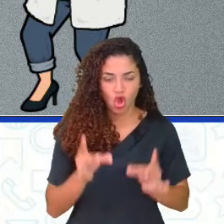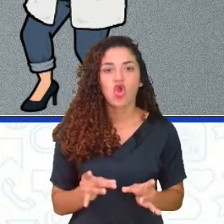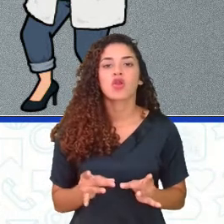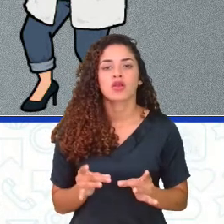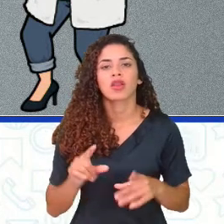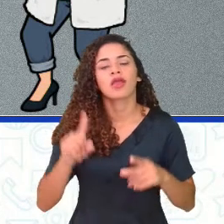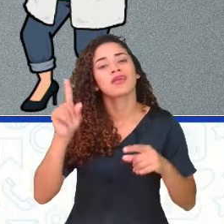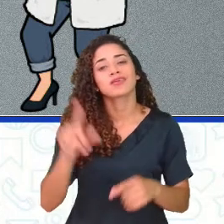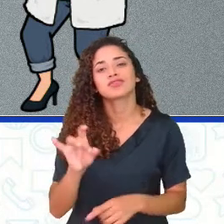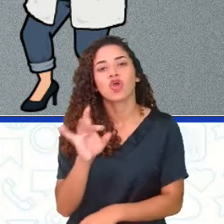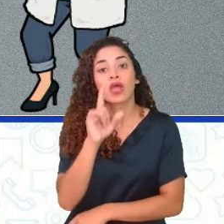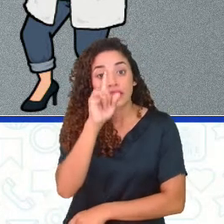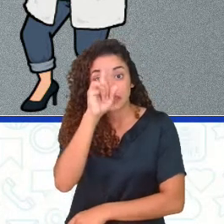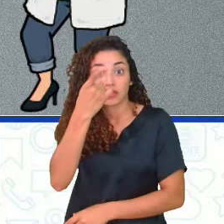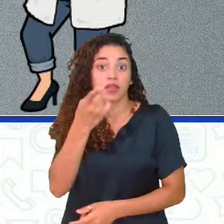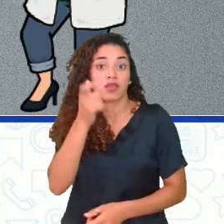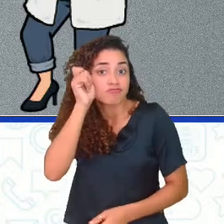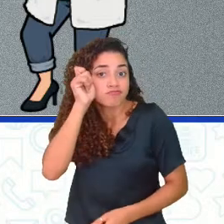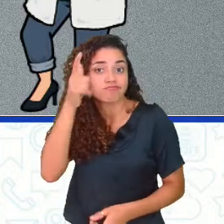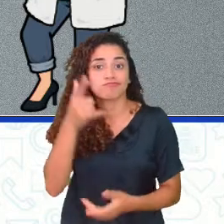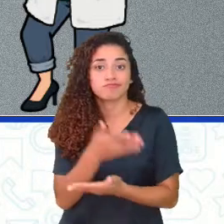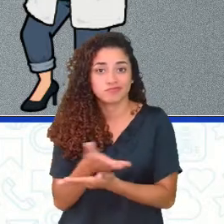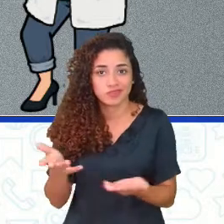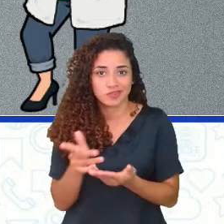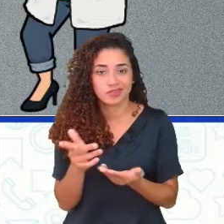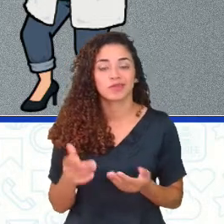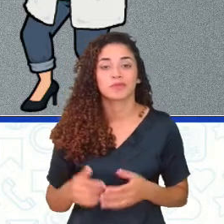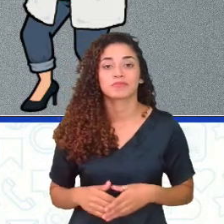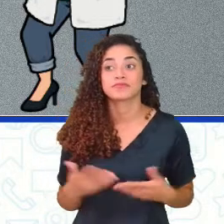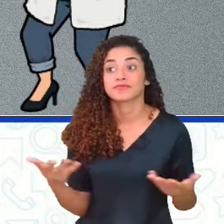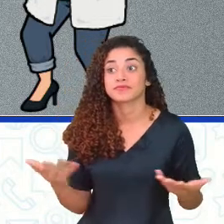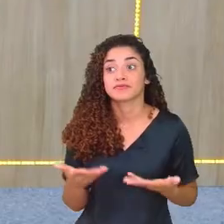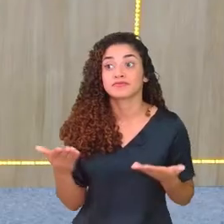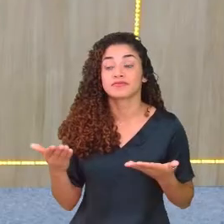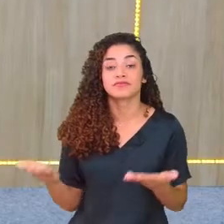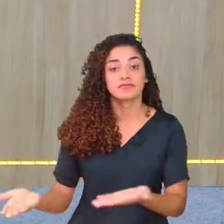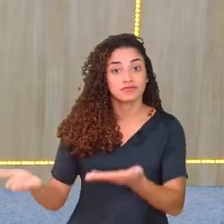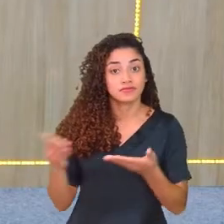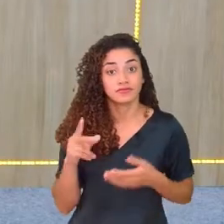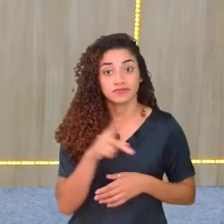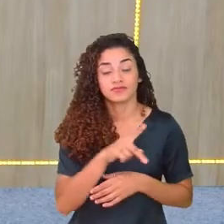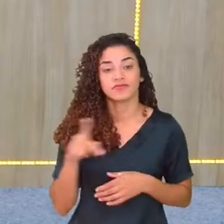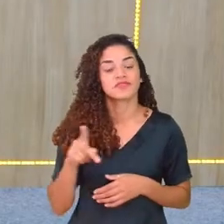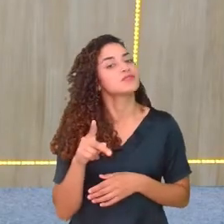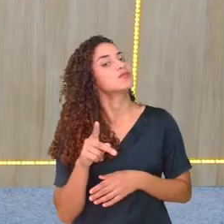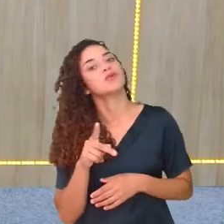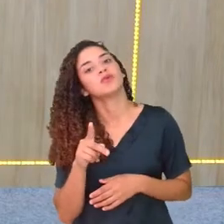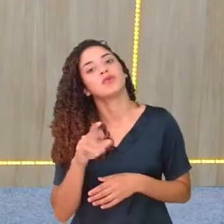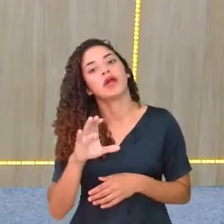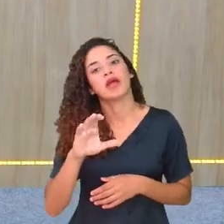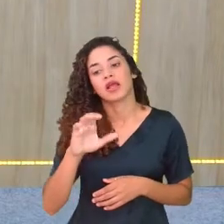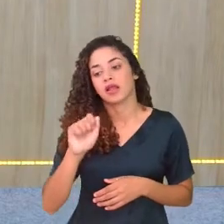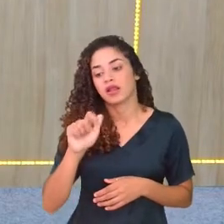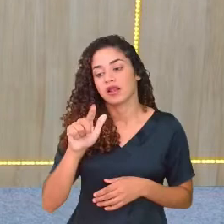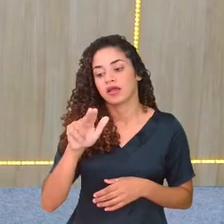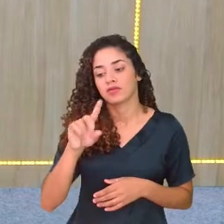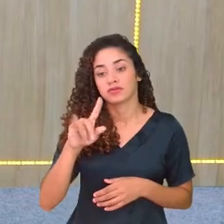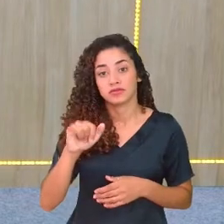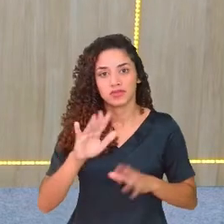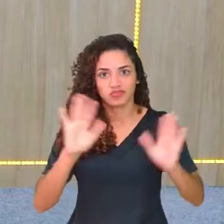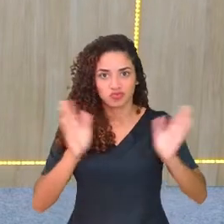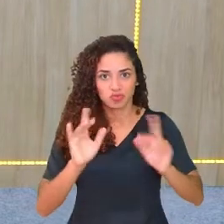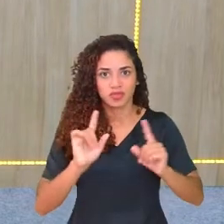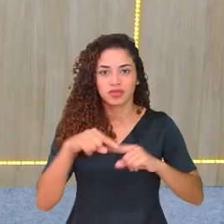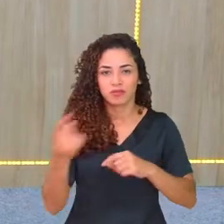uma ideia, O que é que vocês podem fazer? Eu vou chamar a professora Cláudia para ela se despedir de vocês e volto com mais